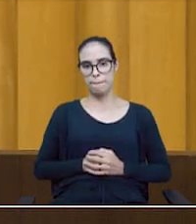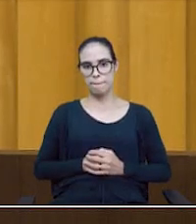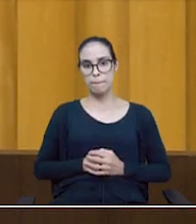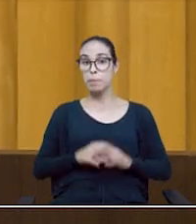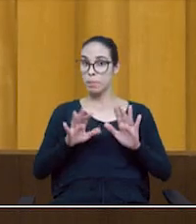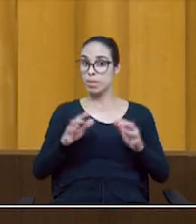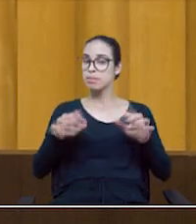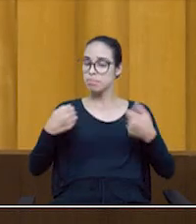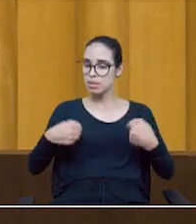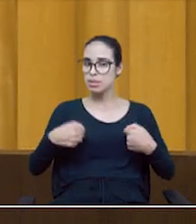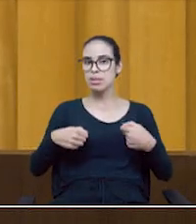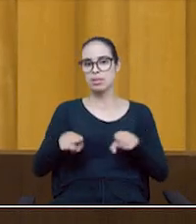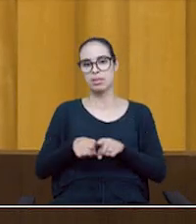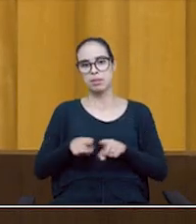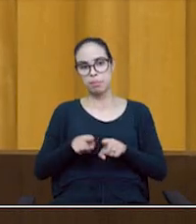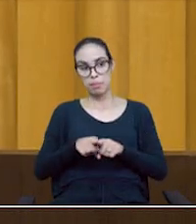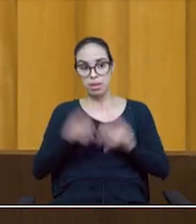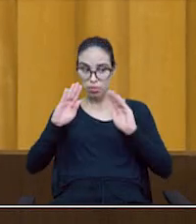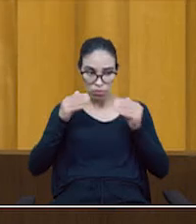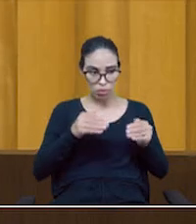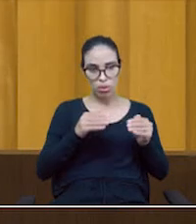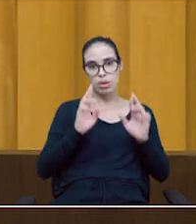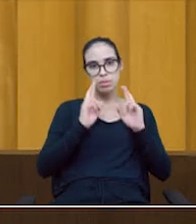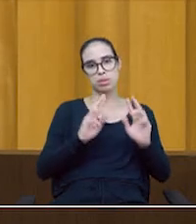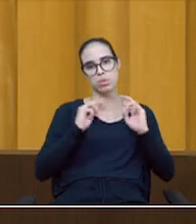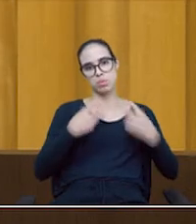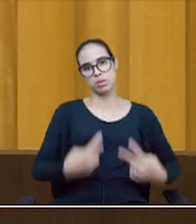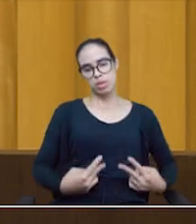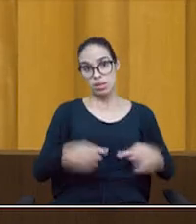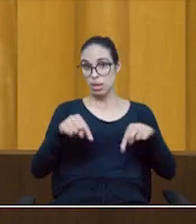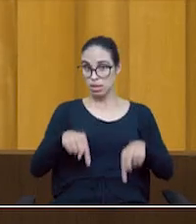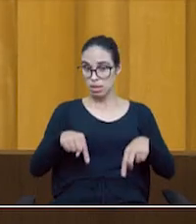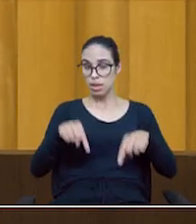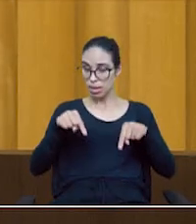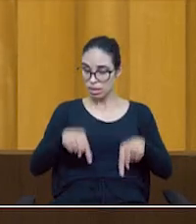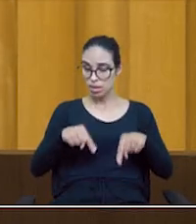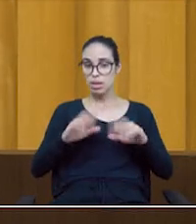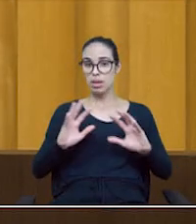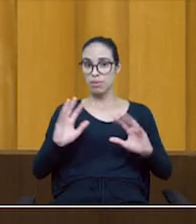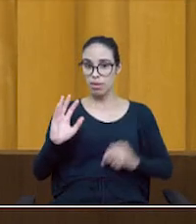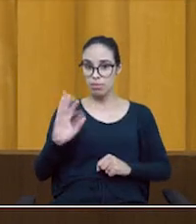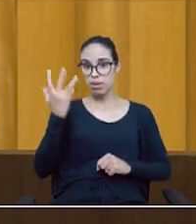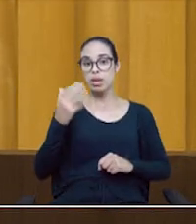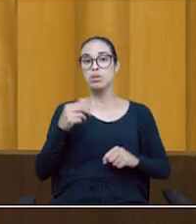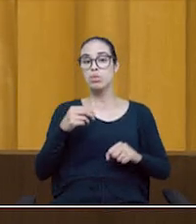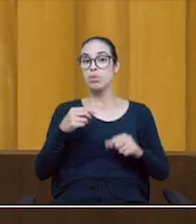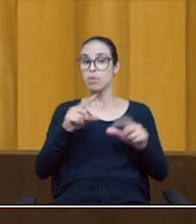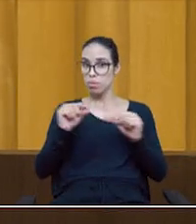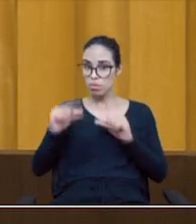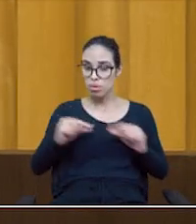dimensão humana da administração judiciária, foram abordados aqui temas como a equidade de raça e gênero,